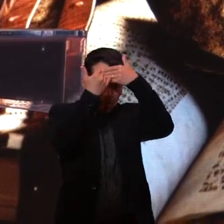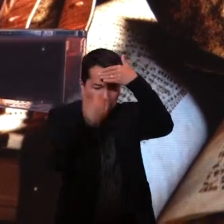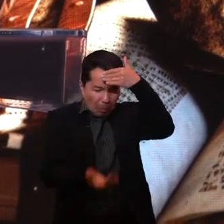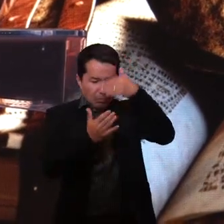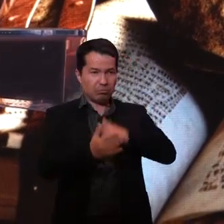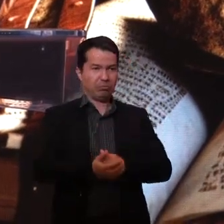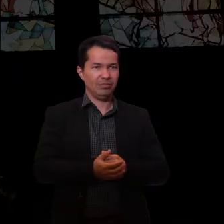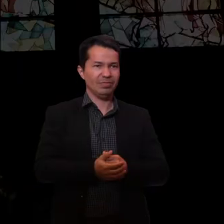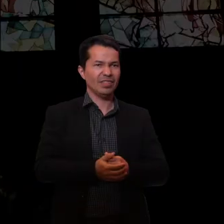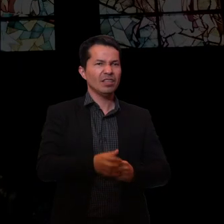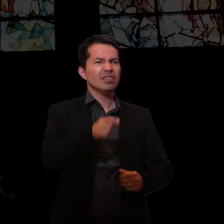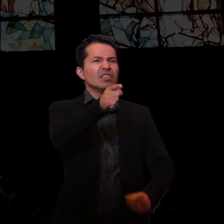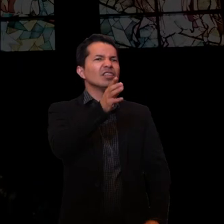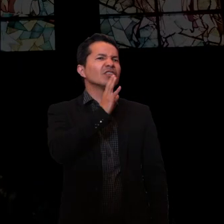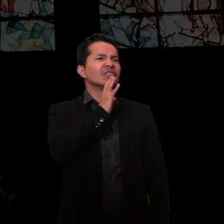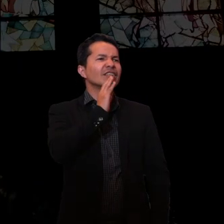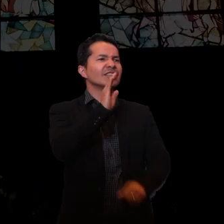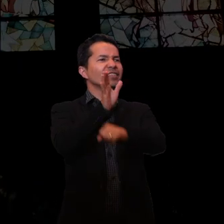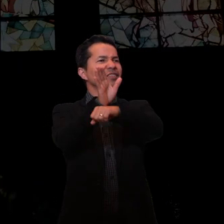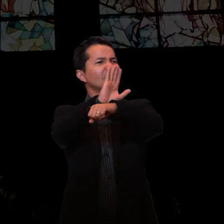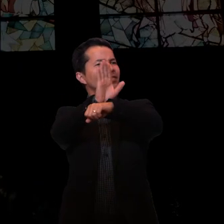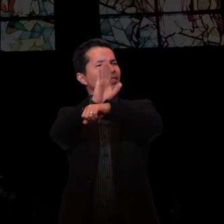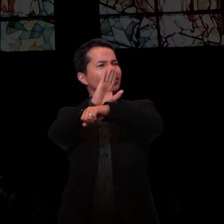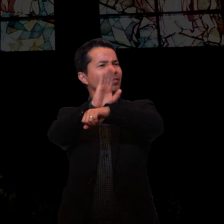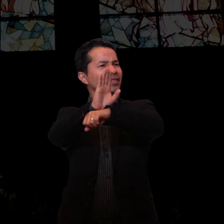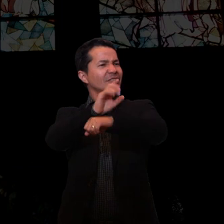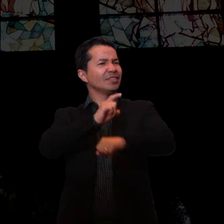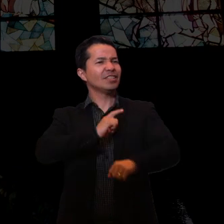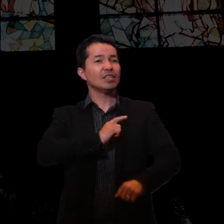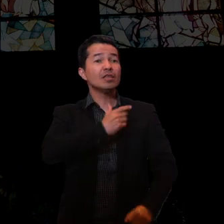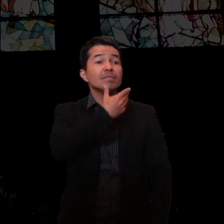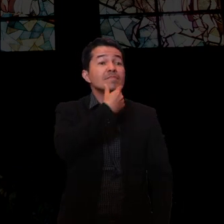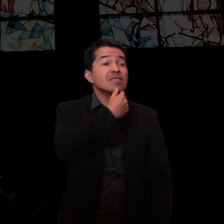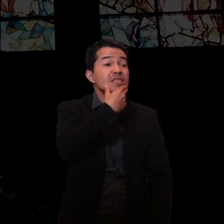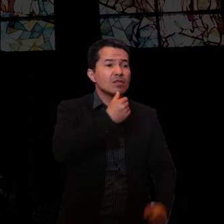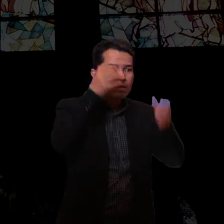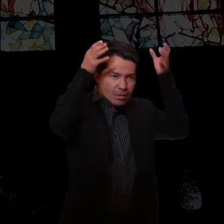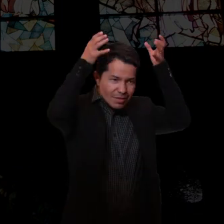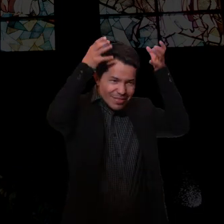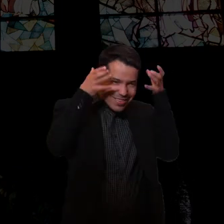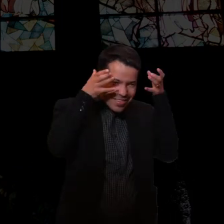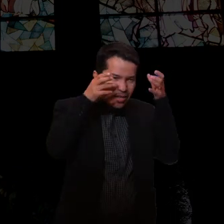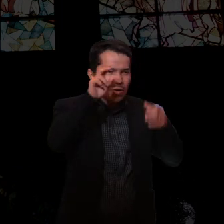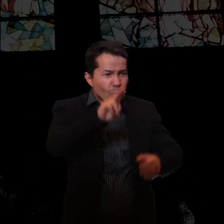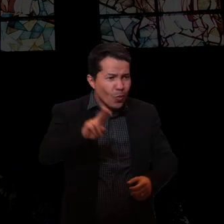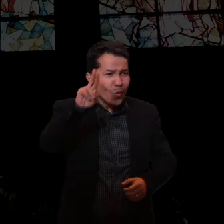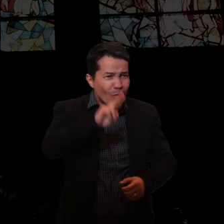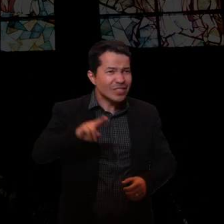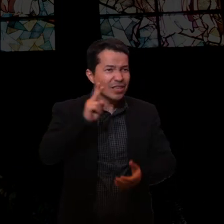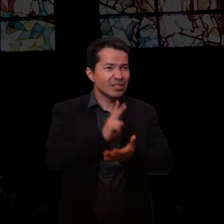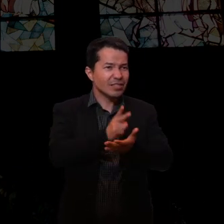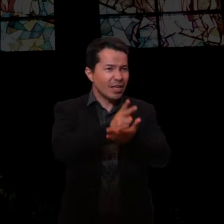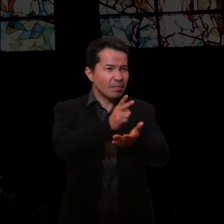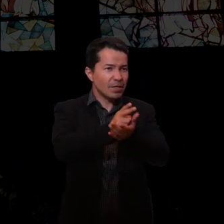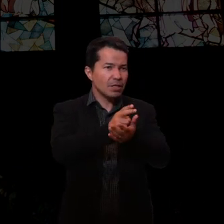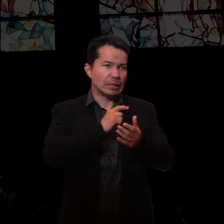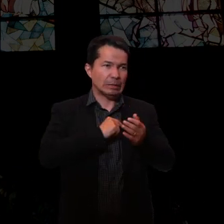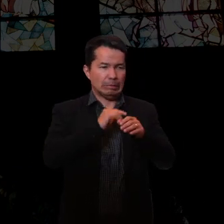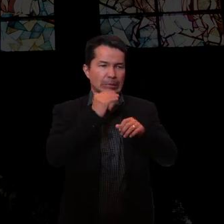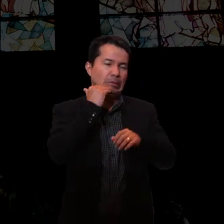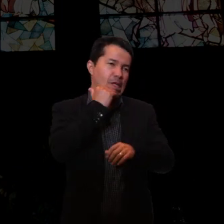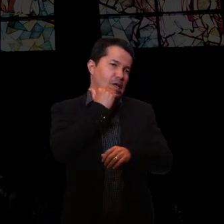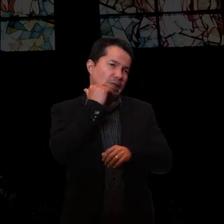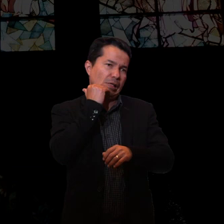Extraordinário. Quem já assistiu esse filme? Esse filme conta a história de um menino. O personagem central do filme é